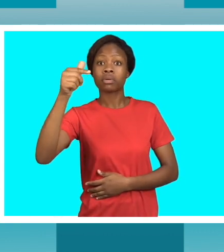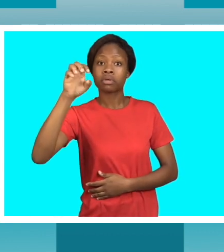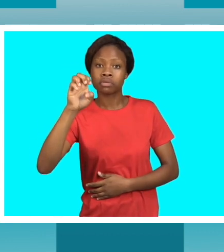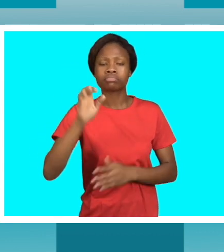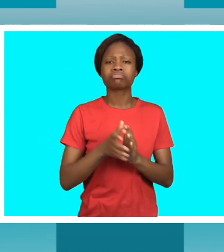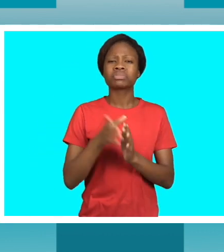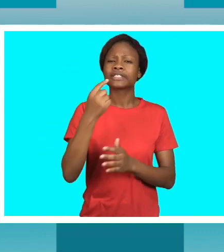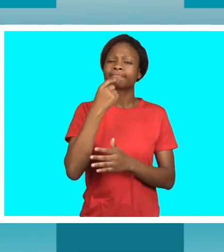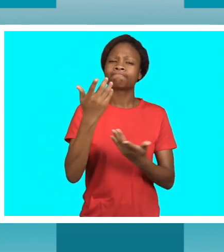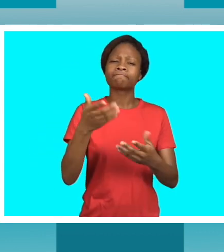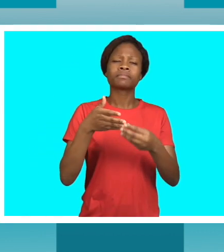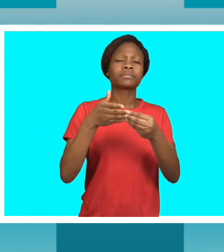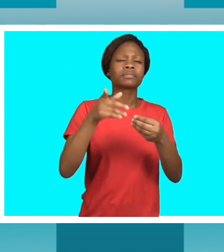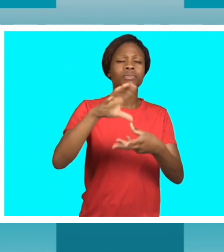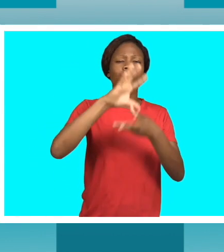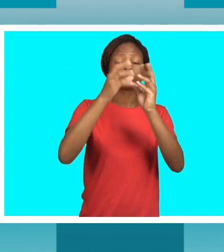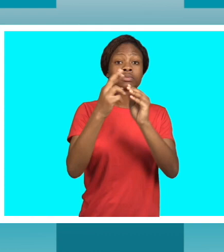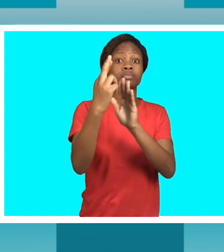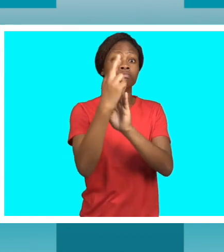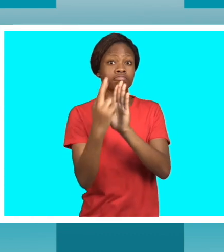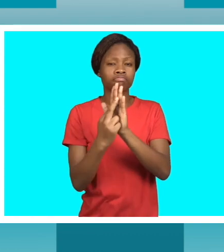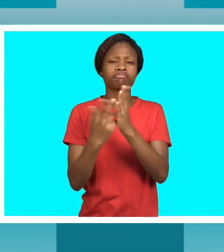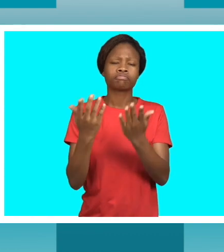candidatos a emprego na instituição em que trabalha.